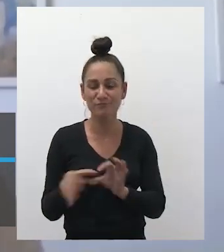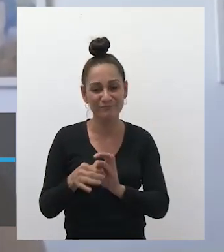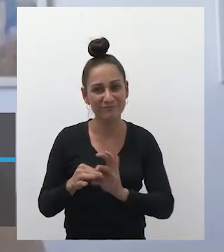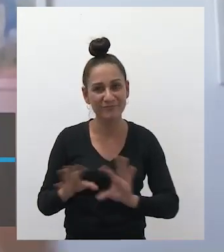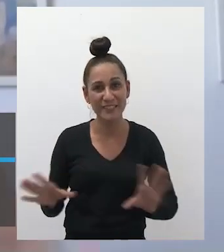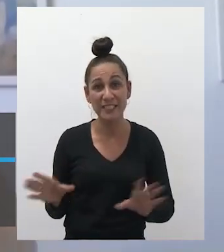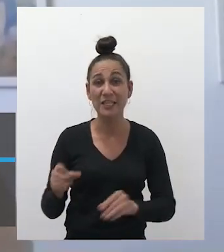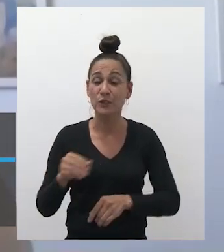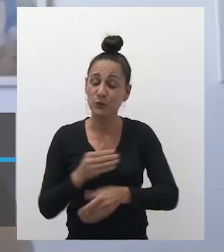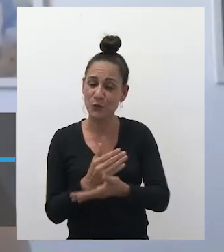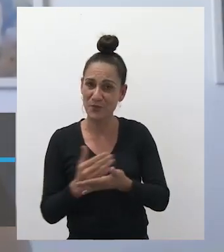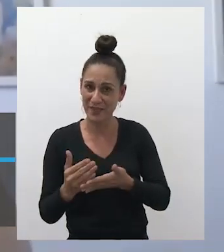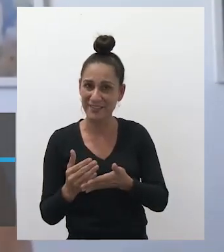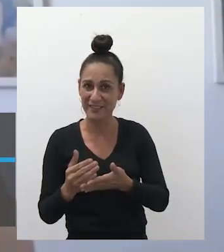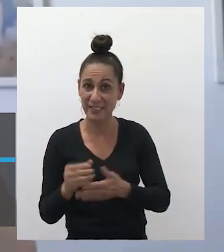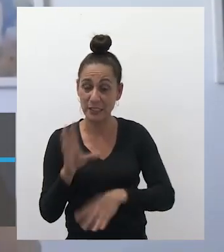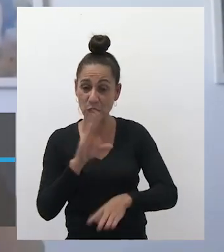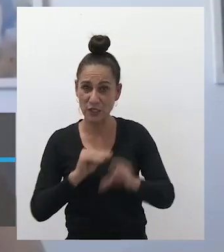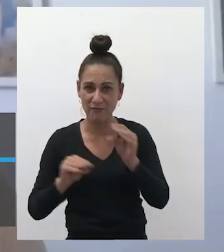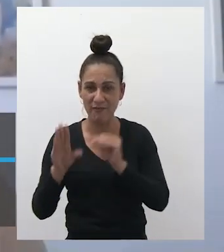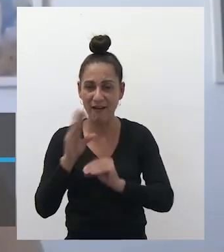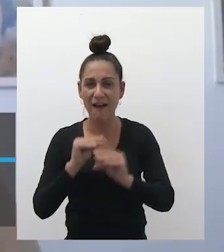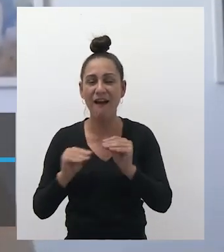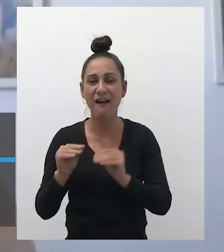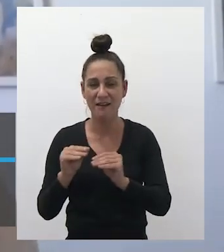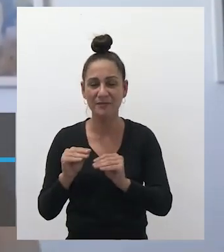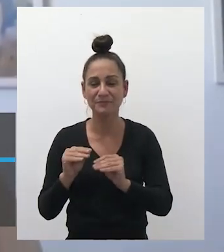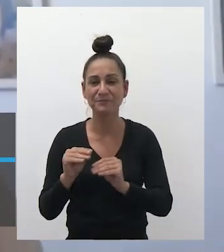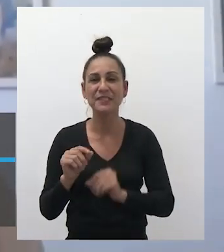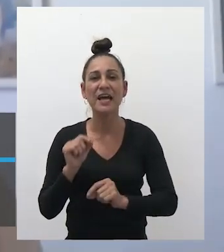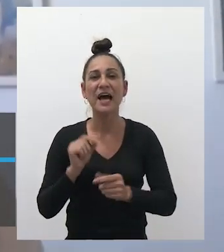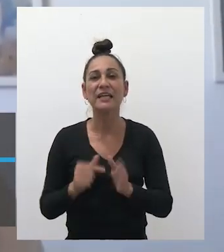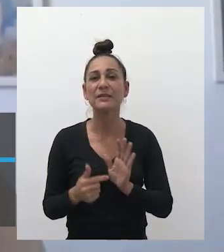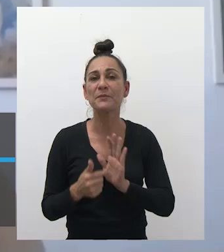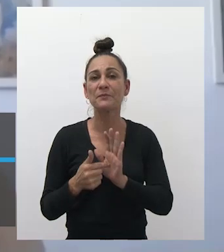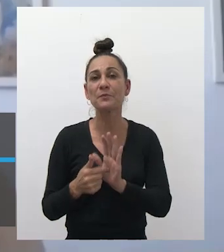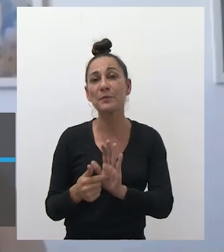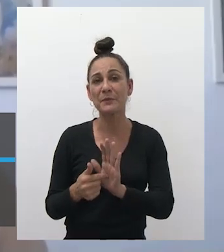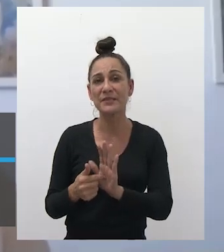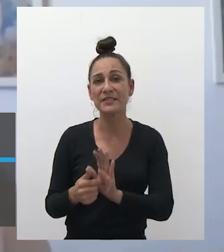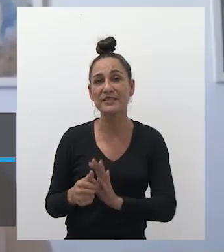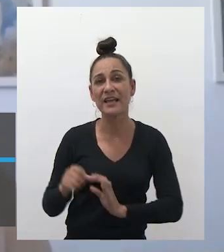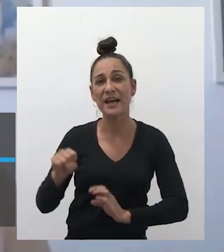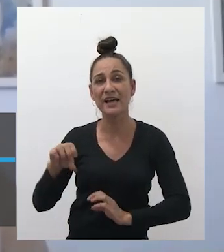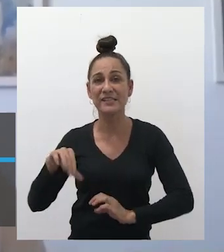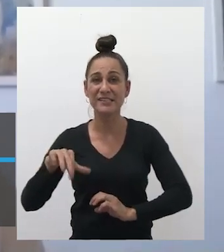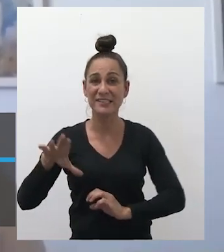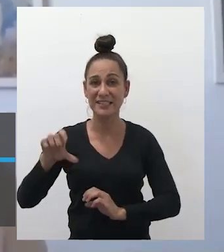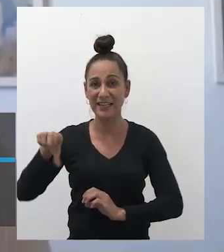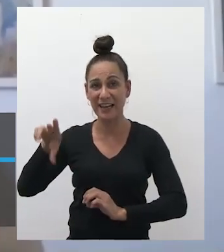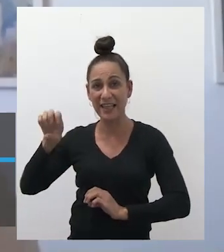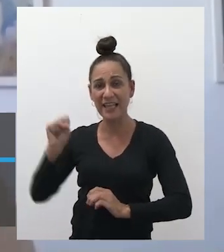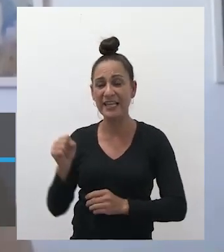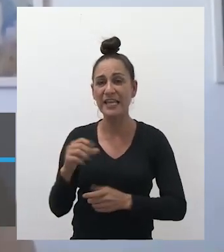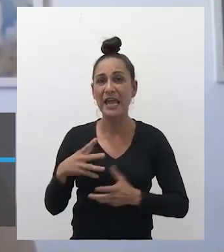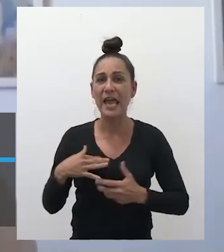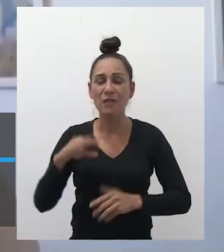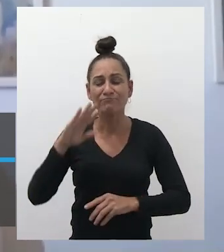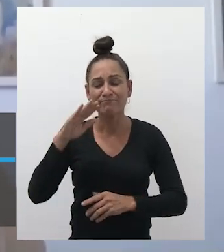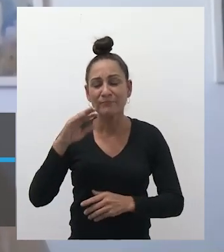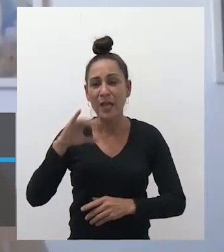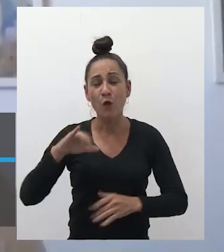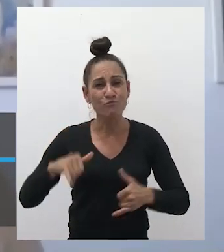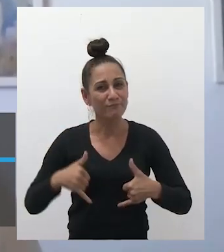nossa fala, né, desse início regular da nossa fala, aqui para a Silene, que é muito gratificante estar aqui